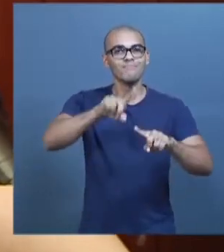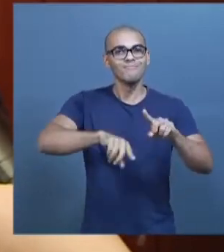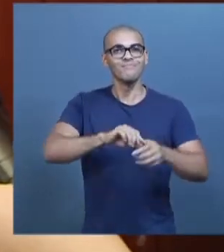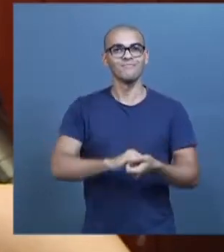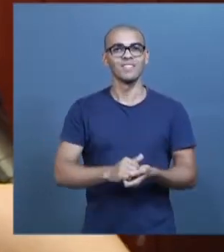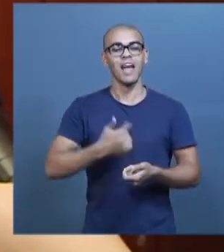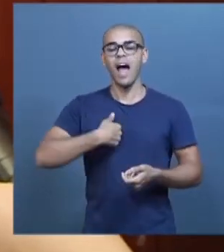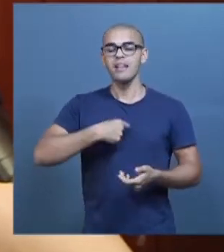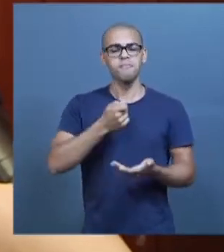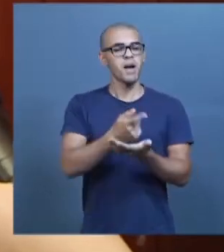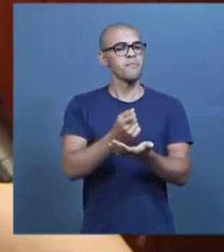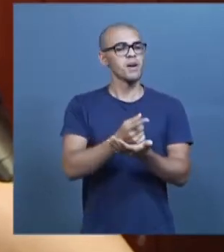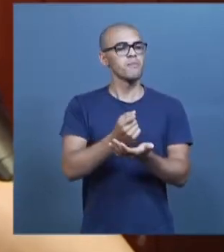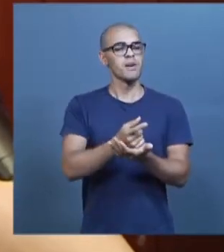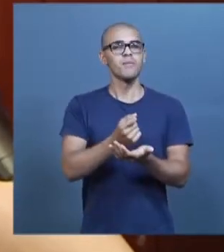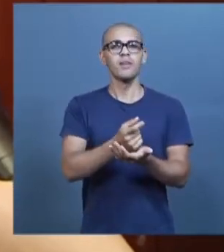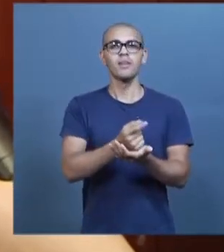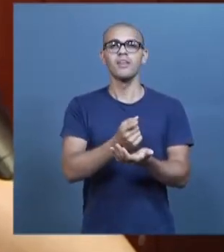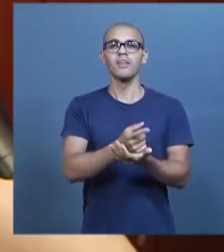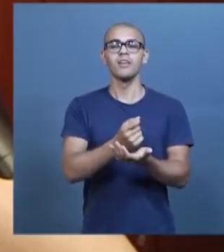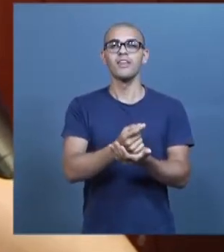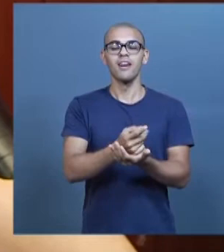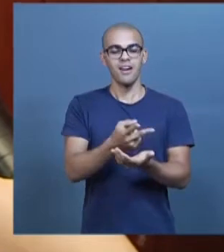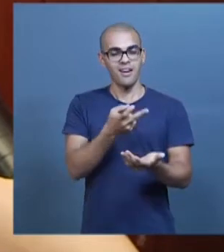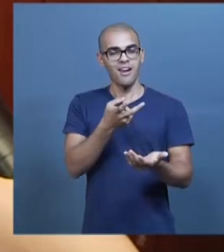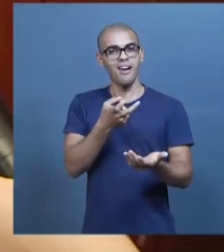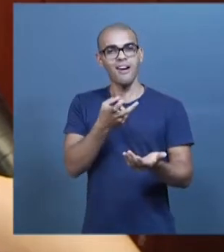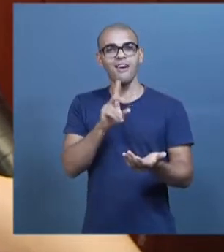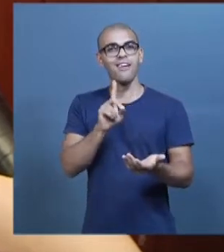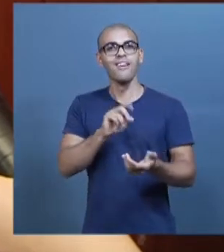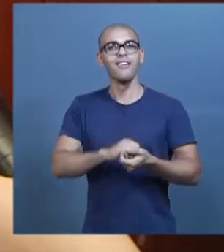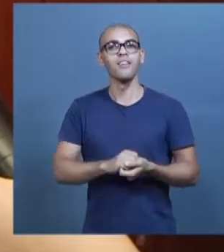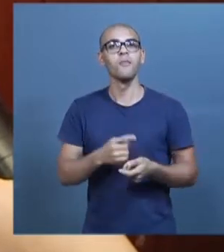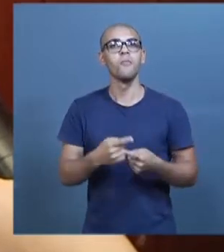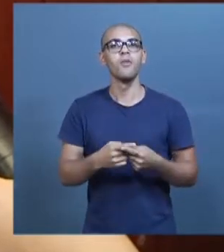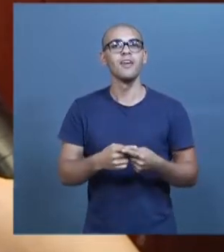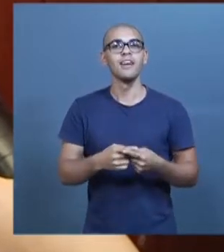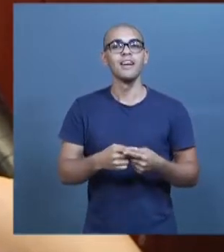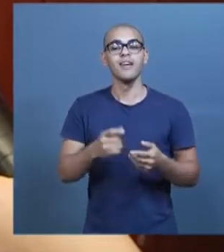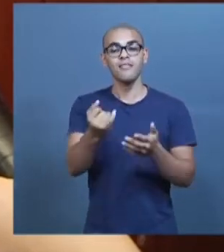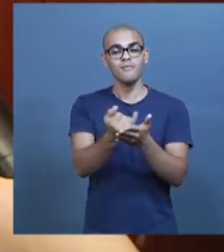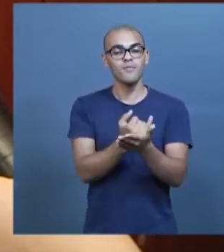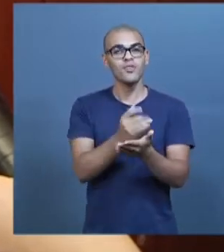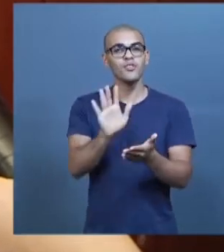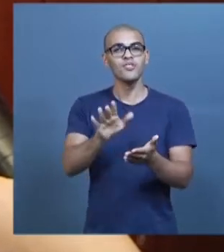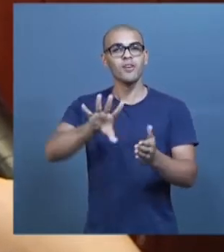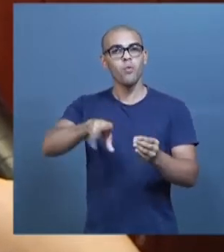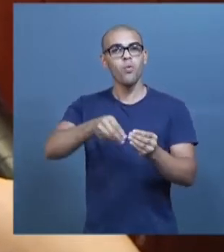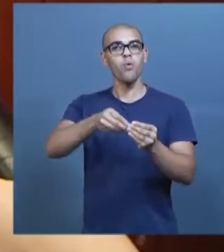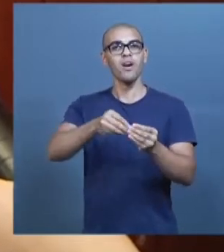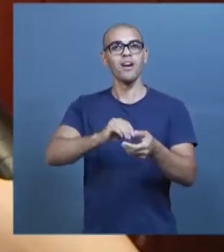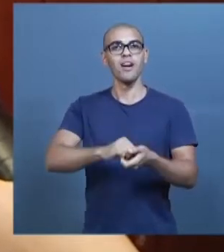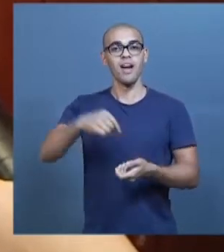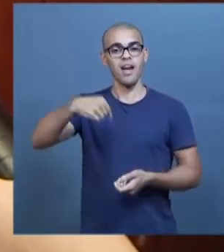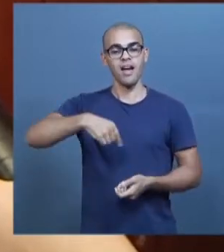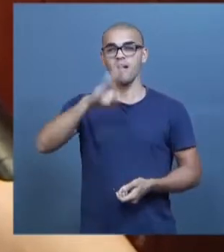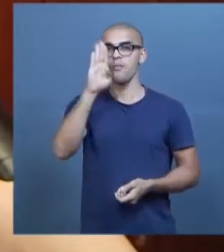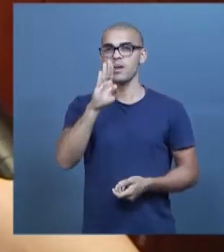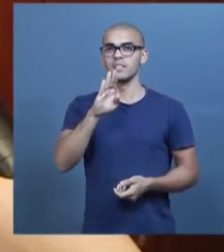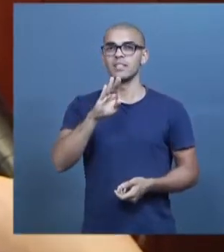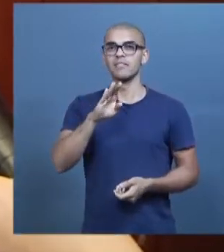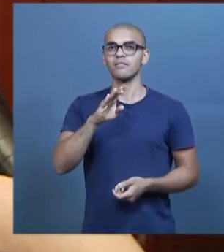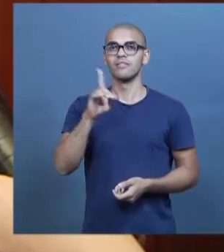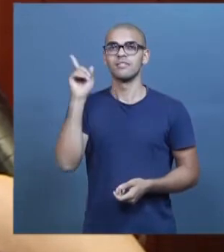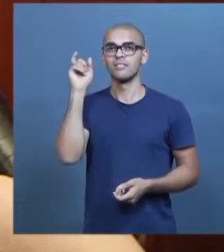o preço e não sabe, você naturaliza o pagamento dos impostos também. Até por isso é tão difícil sonegar no Brasil, né? Porque